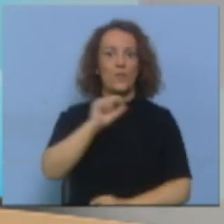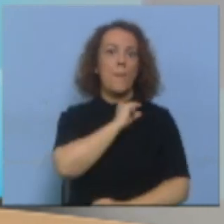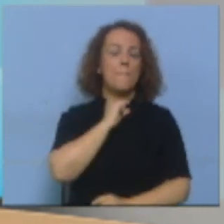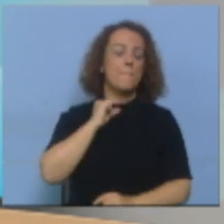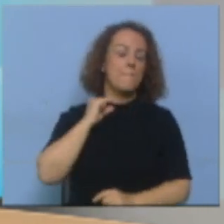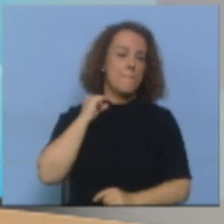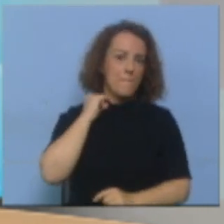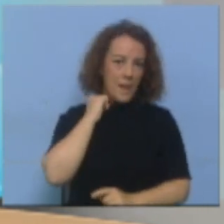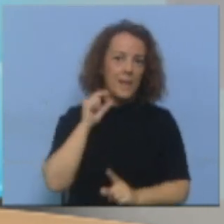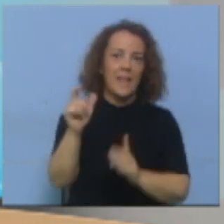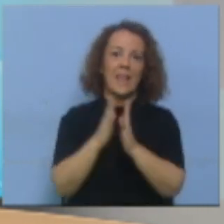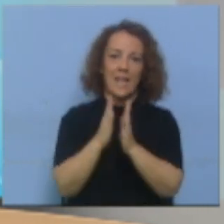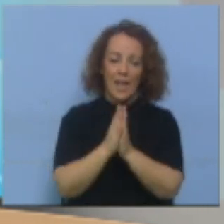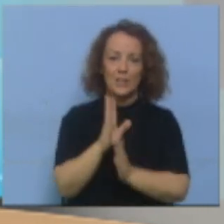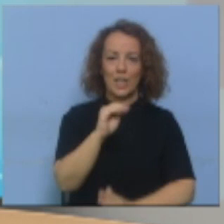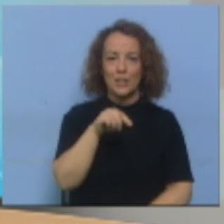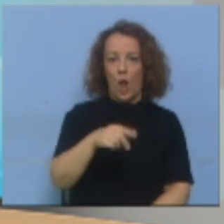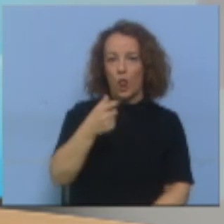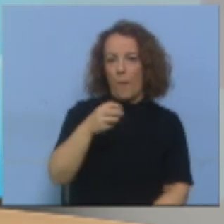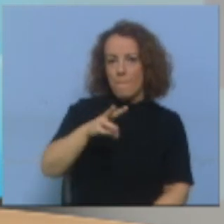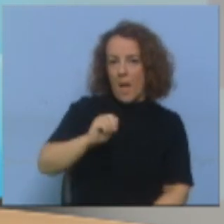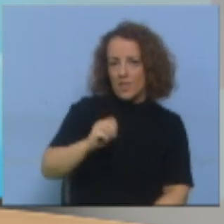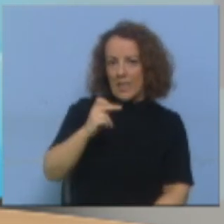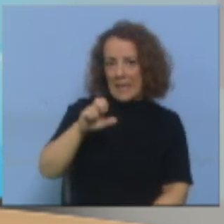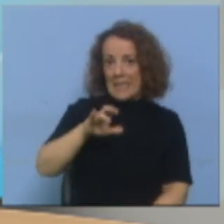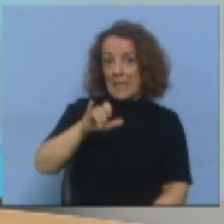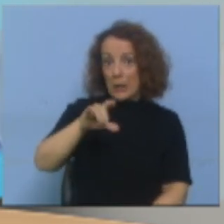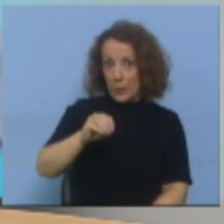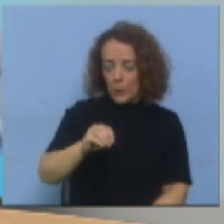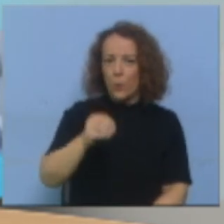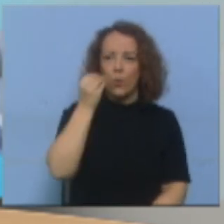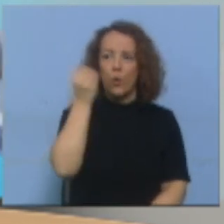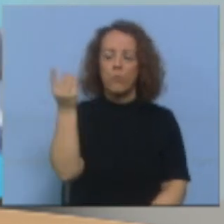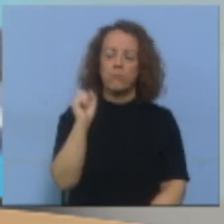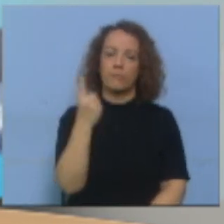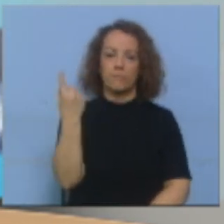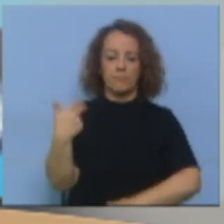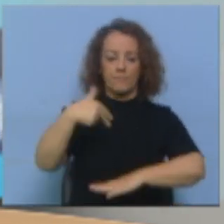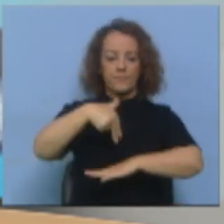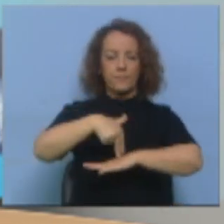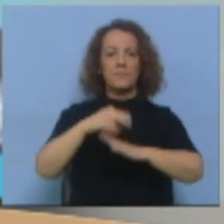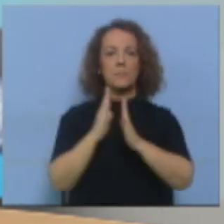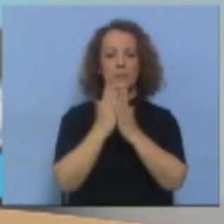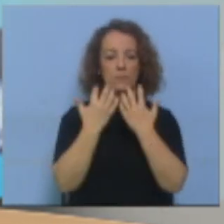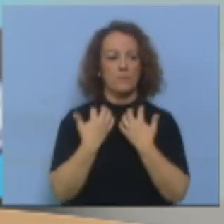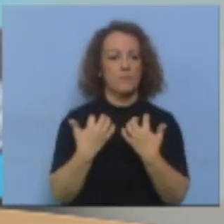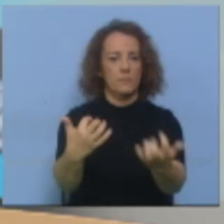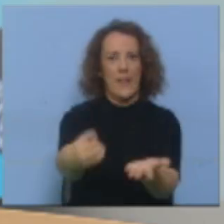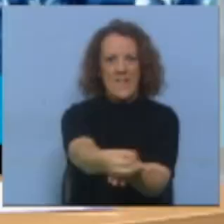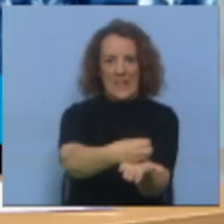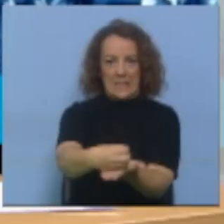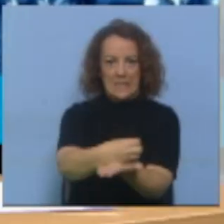que experiência é essa de estar no altar diante de bancos vazios? Foi uma